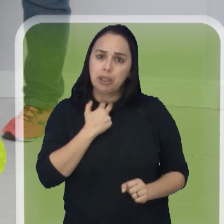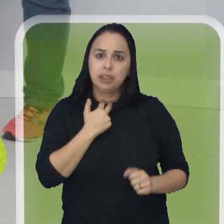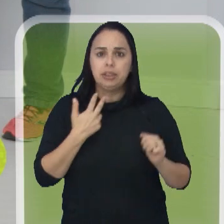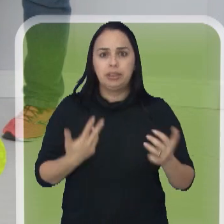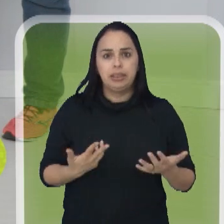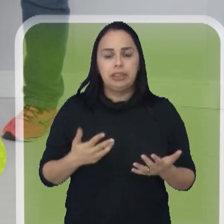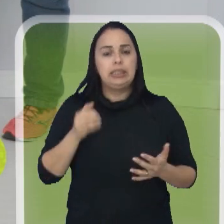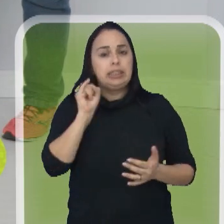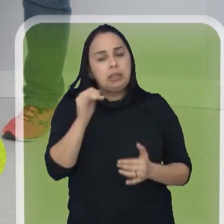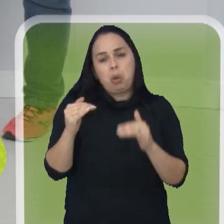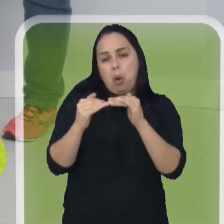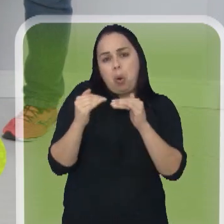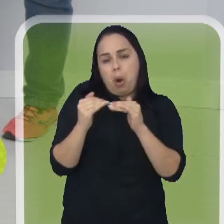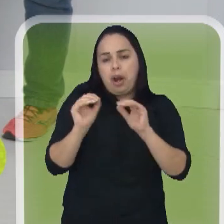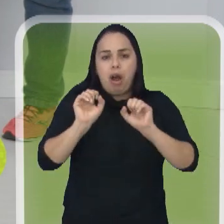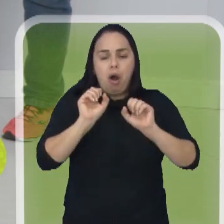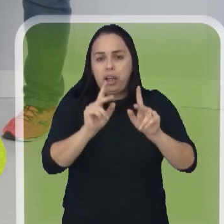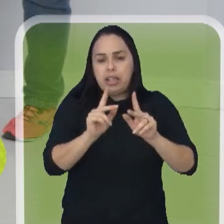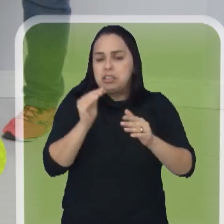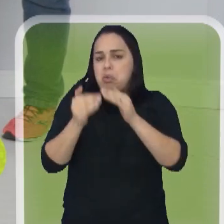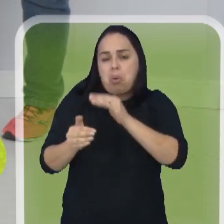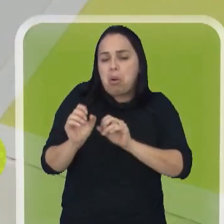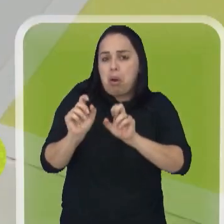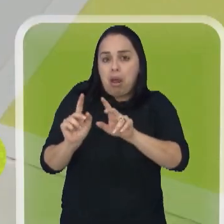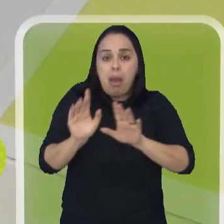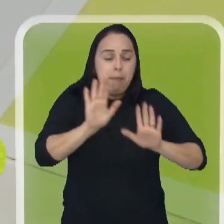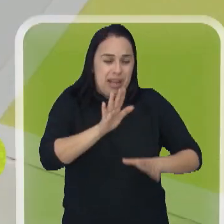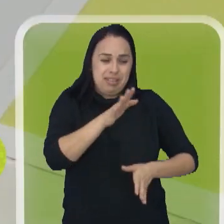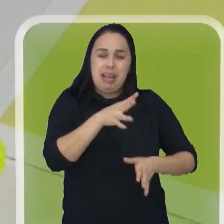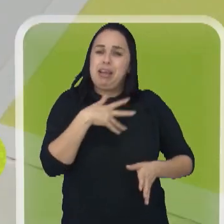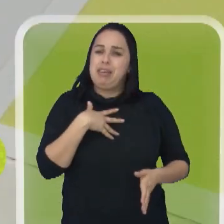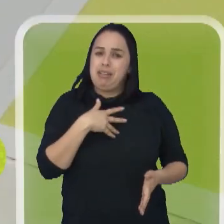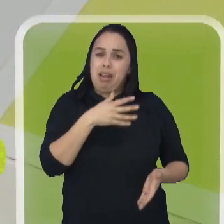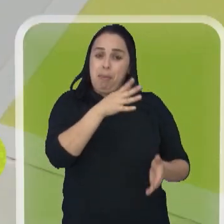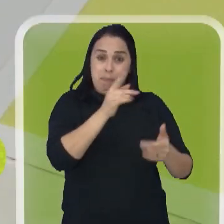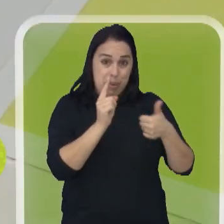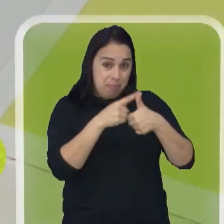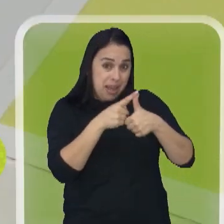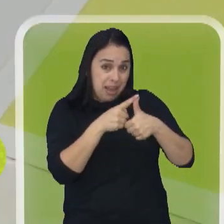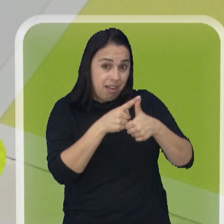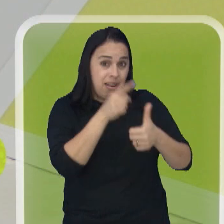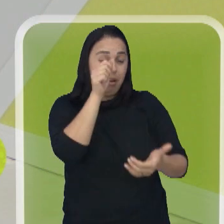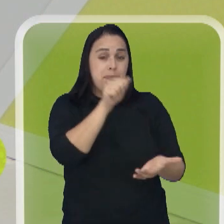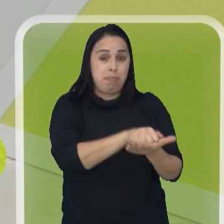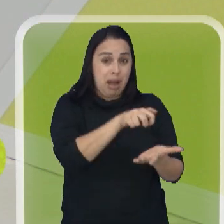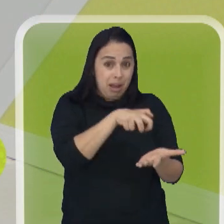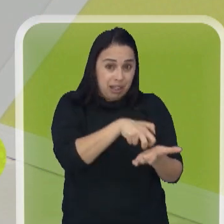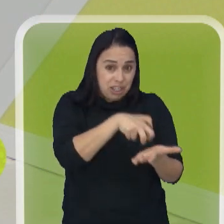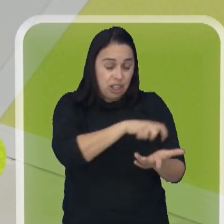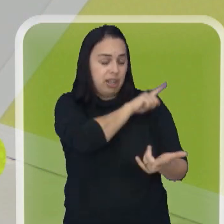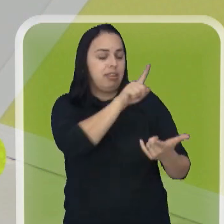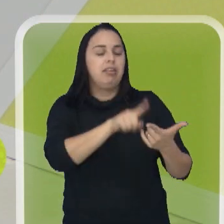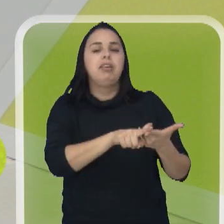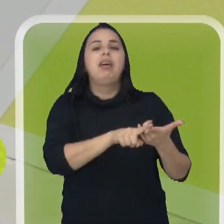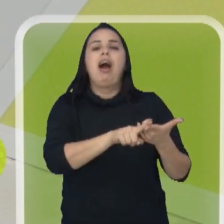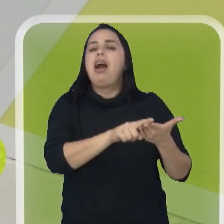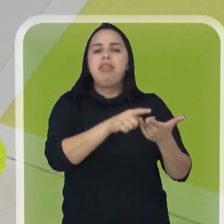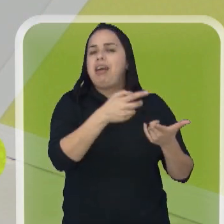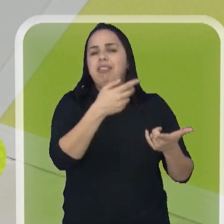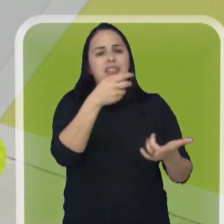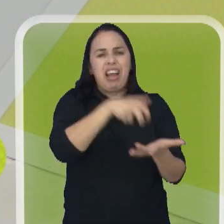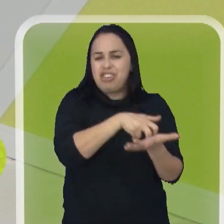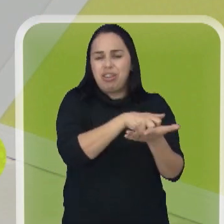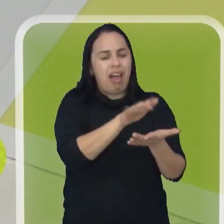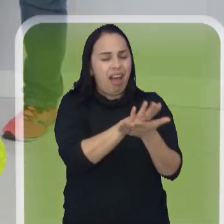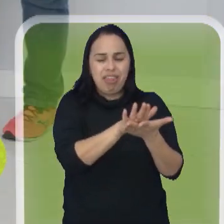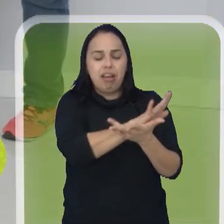você concordar ou não com a punição do Wallace, é uma bagunça. O cara foi punido, ele foi despunido, punido de novo e despunido de novo. É